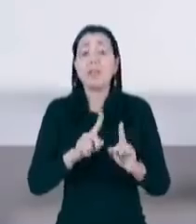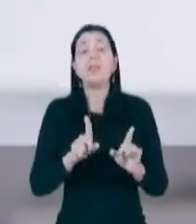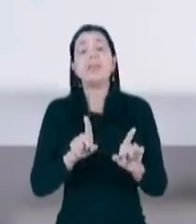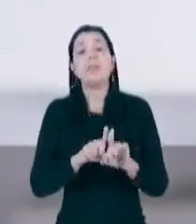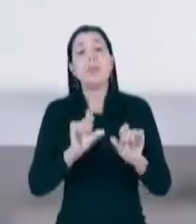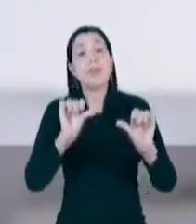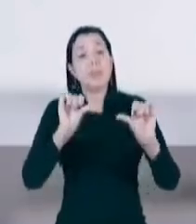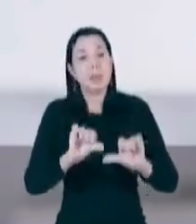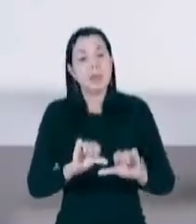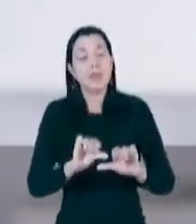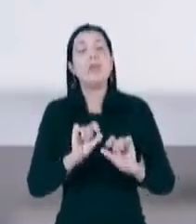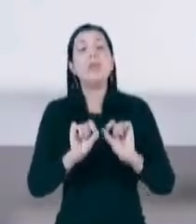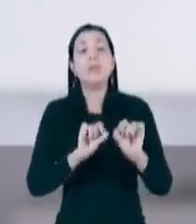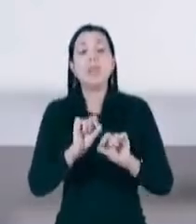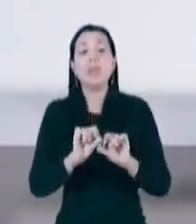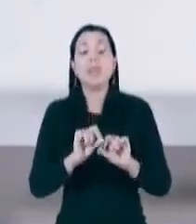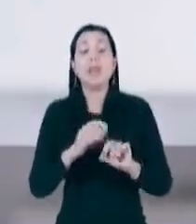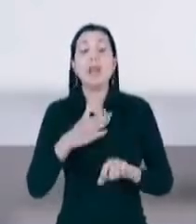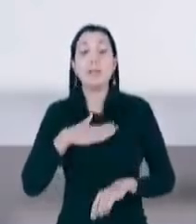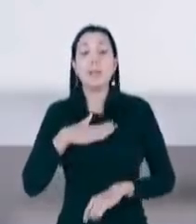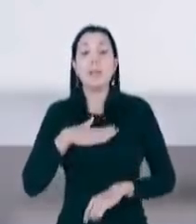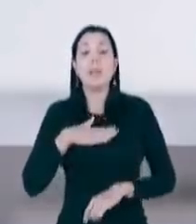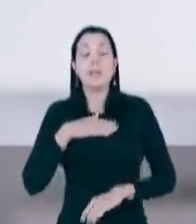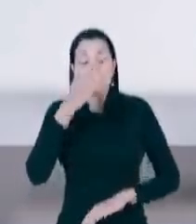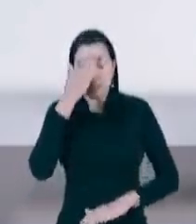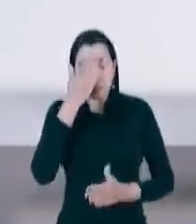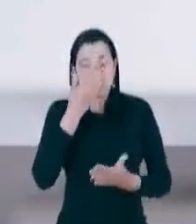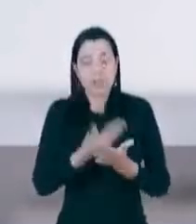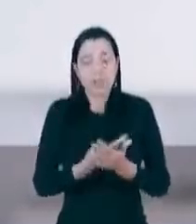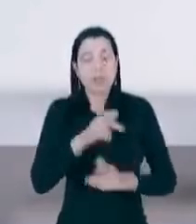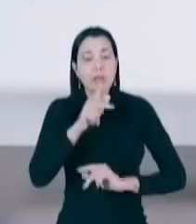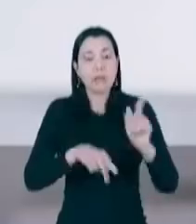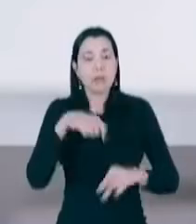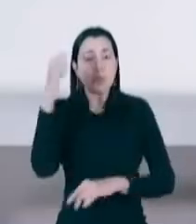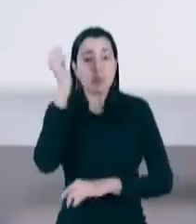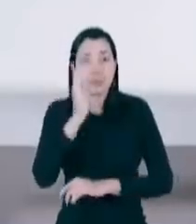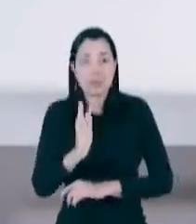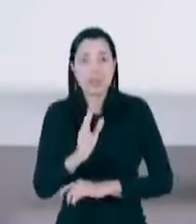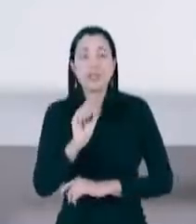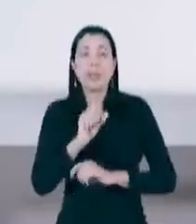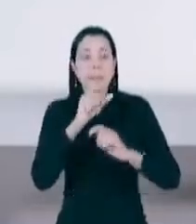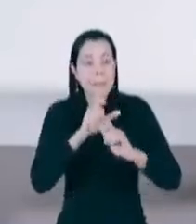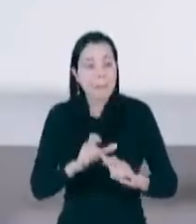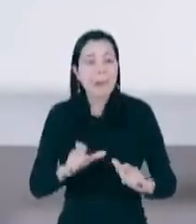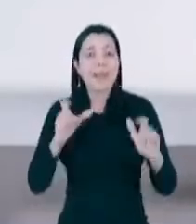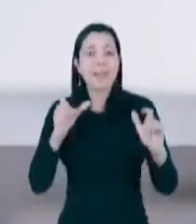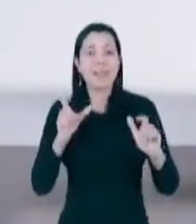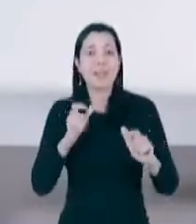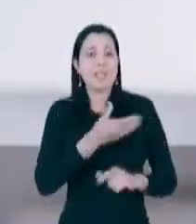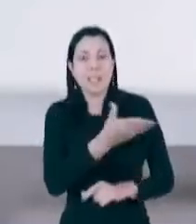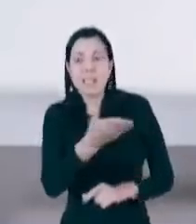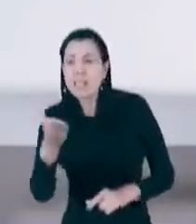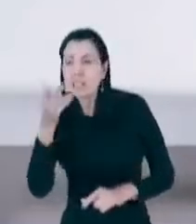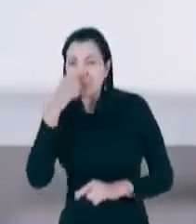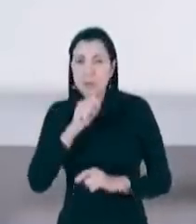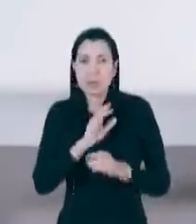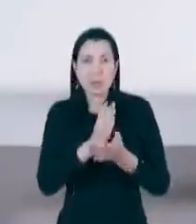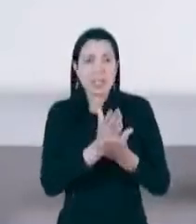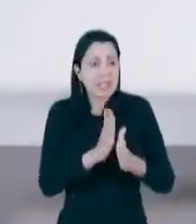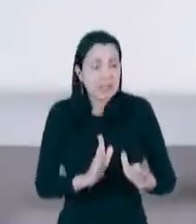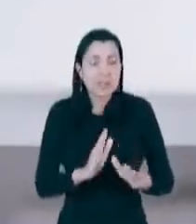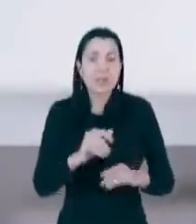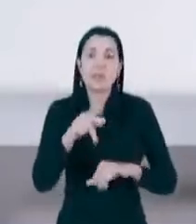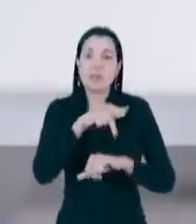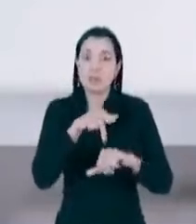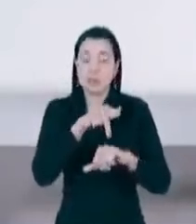ainda maior que a indignação é a minha confiança no povo brasileiro. Ele é maior do que essa gente que está destruindo o nosso